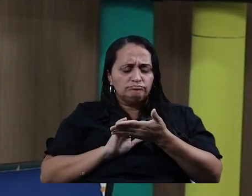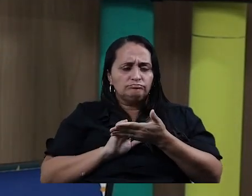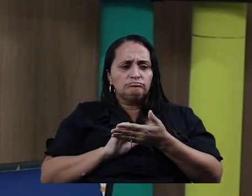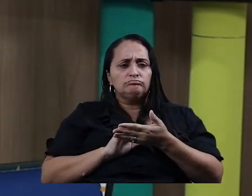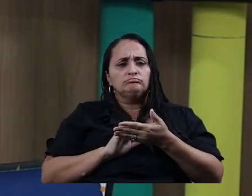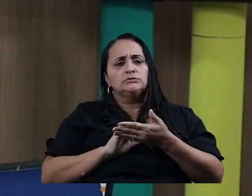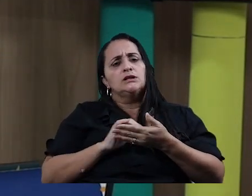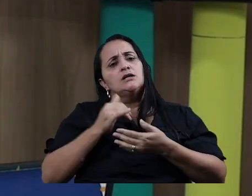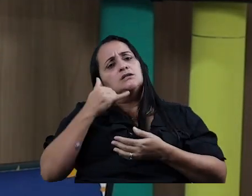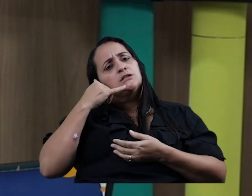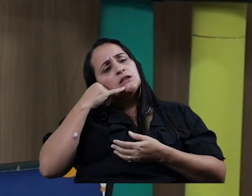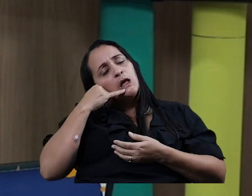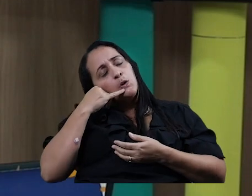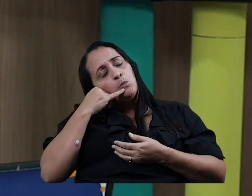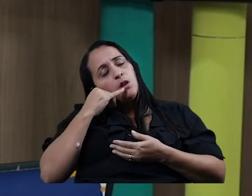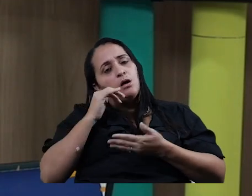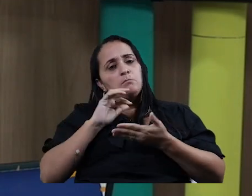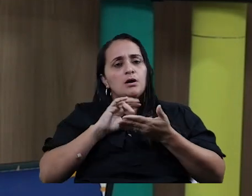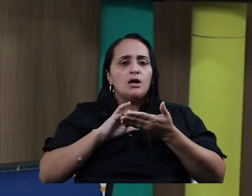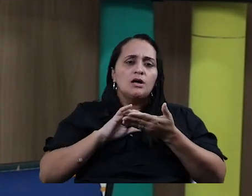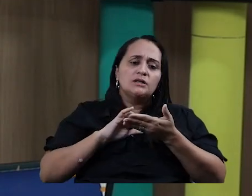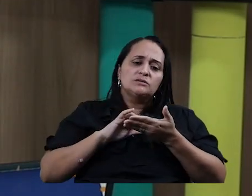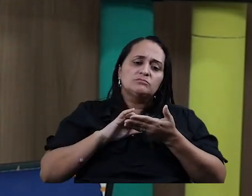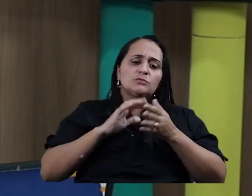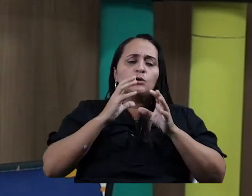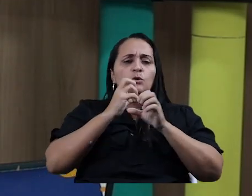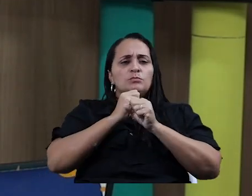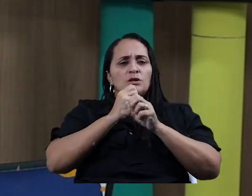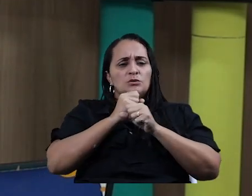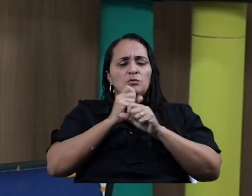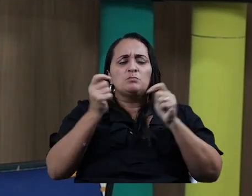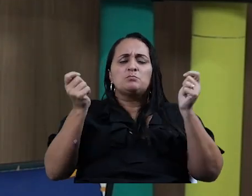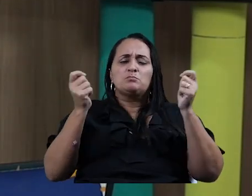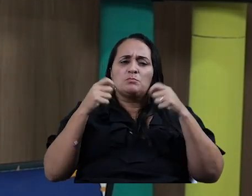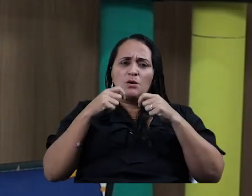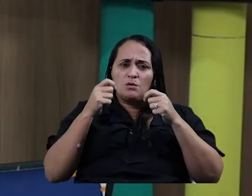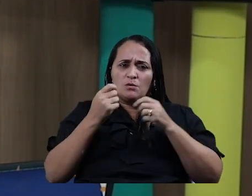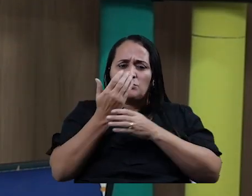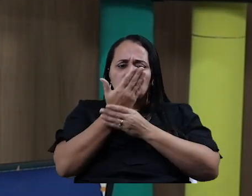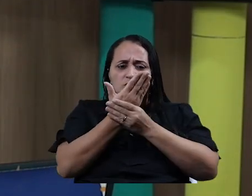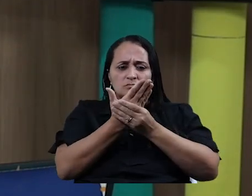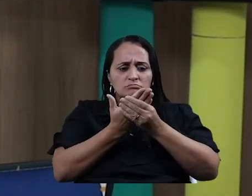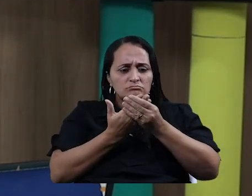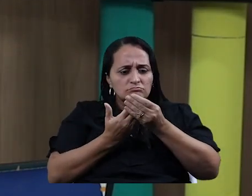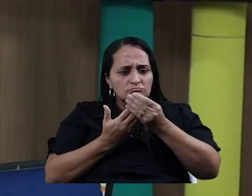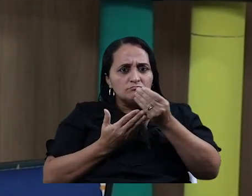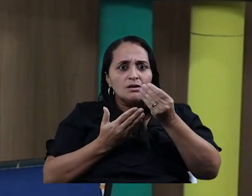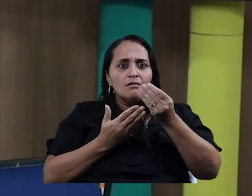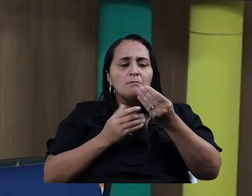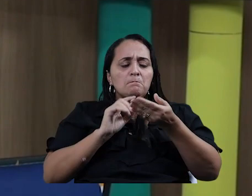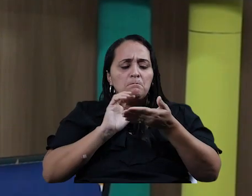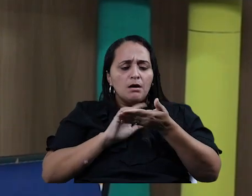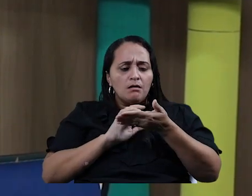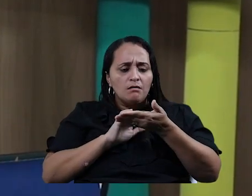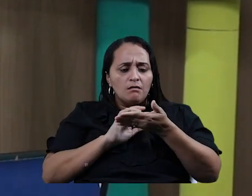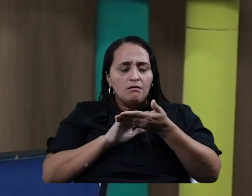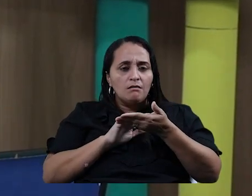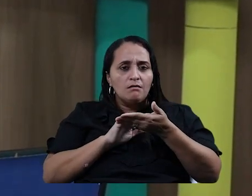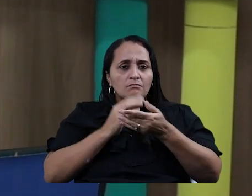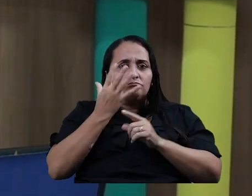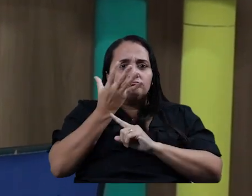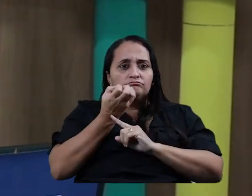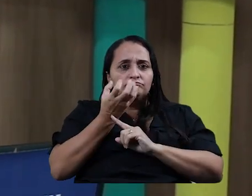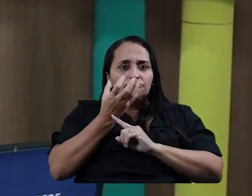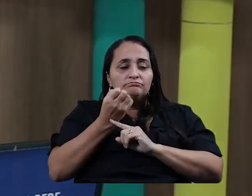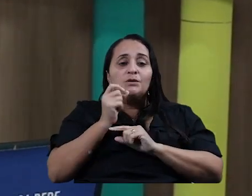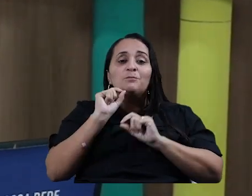computador, celular, pede para baixar uma série de exercícios. Por quê? Porque matemática a gente vence pelo treino.